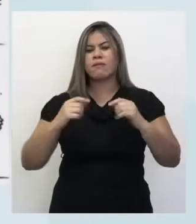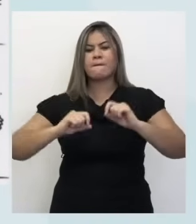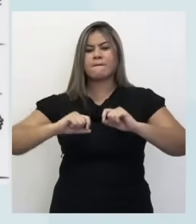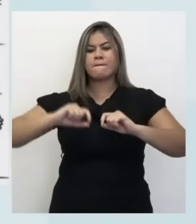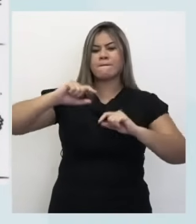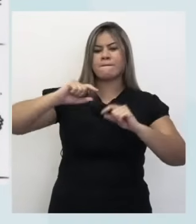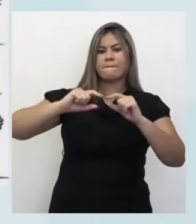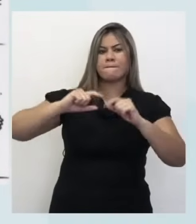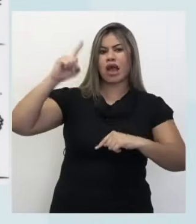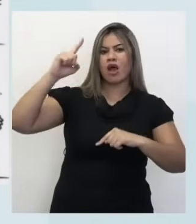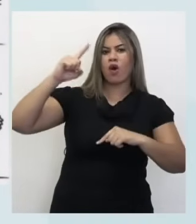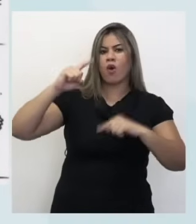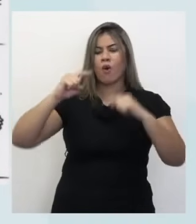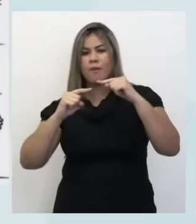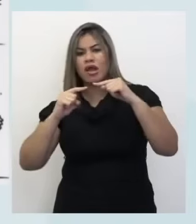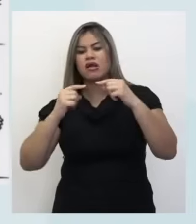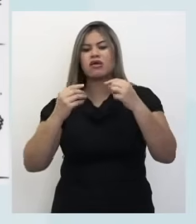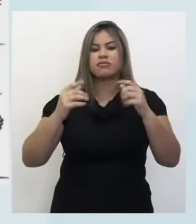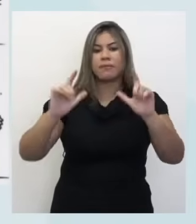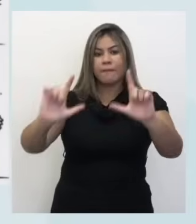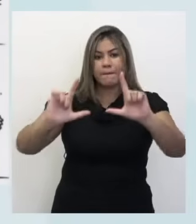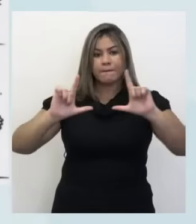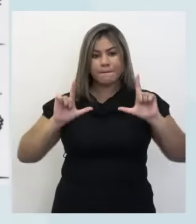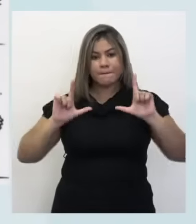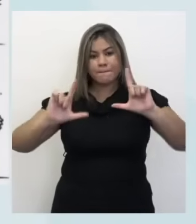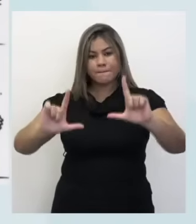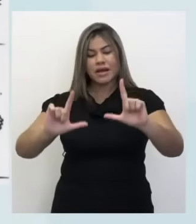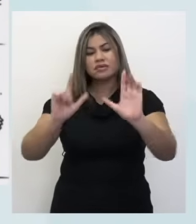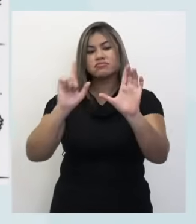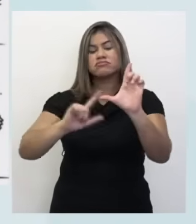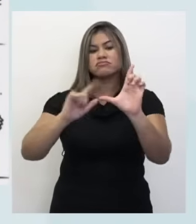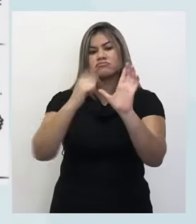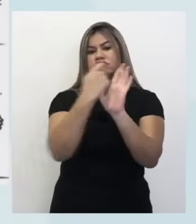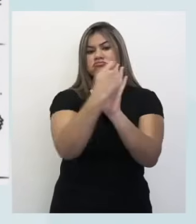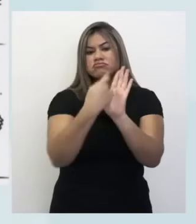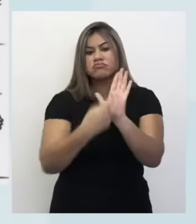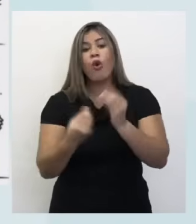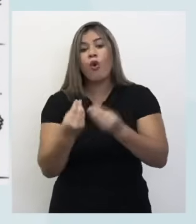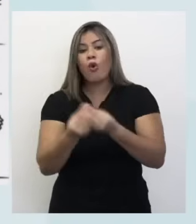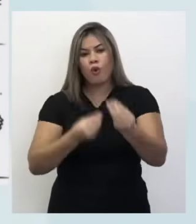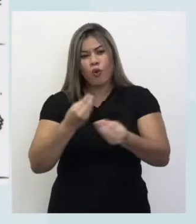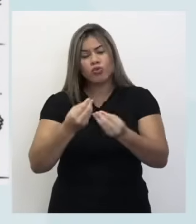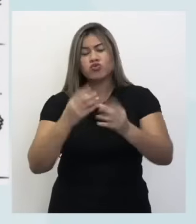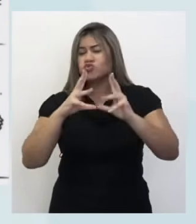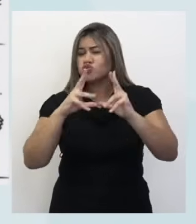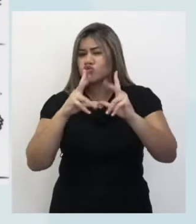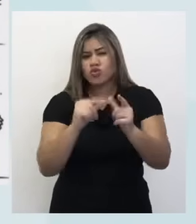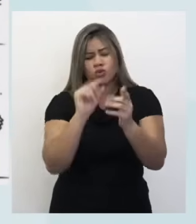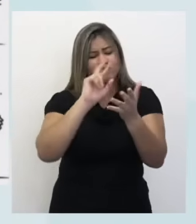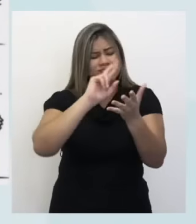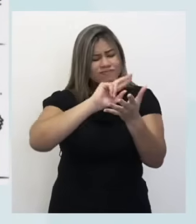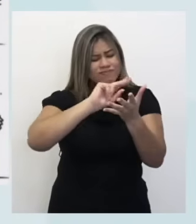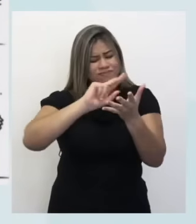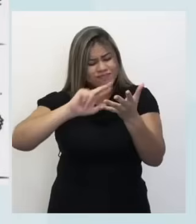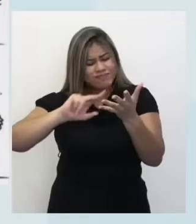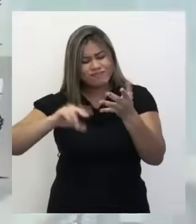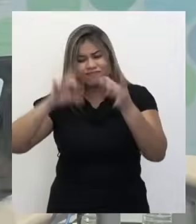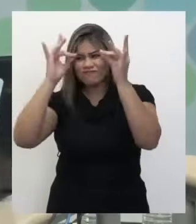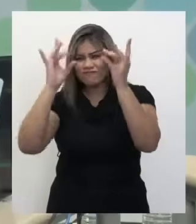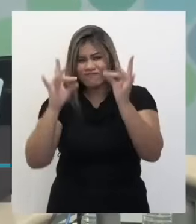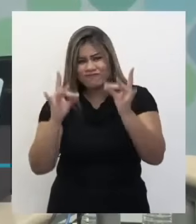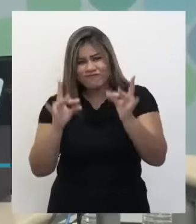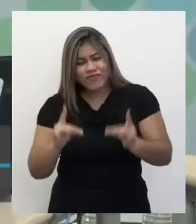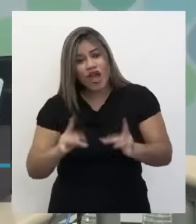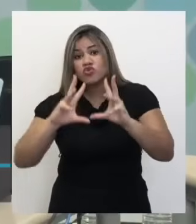se está menor, em qual plano está, o que está escrito. Tudo isso importa, né? Tudo que é colocado,